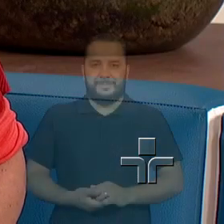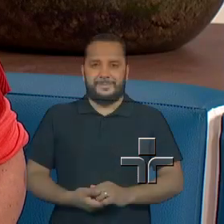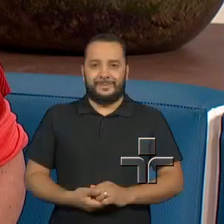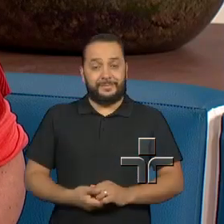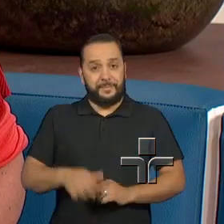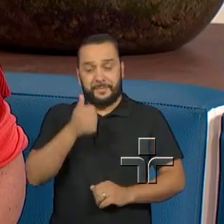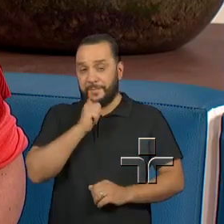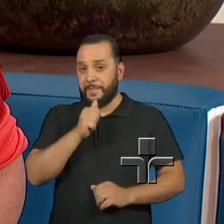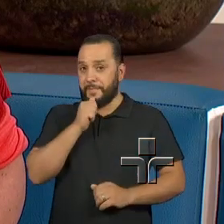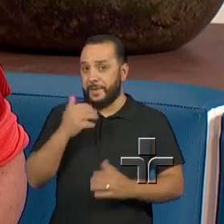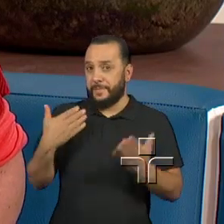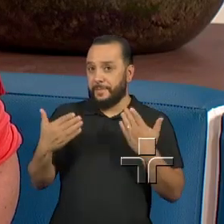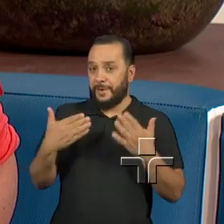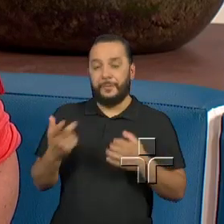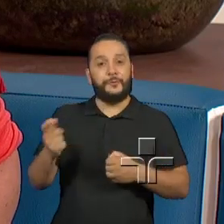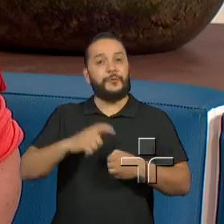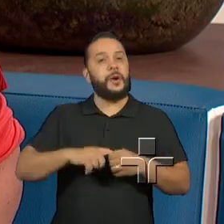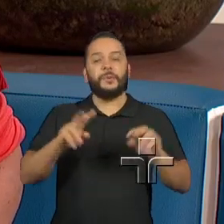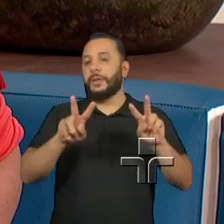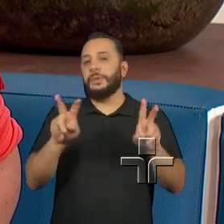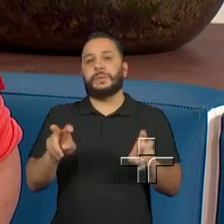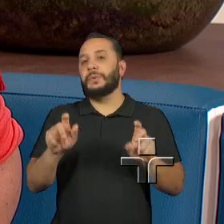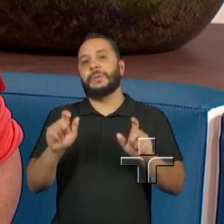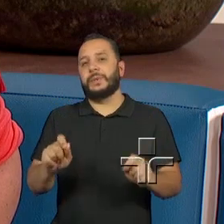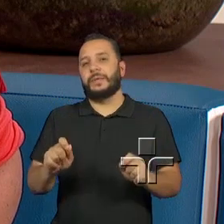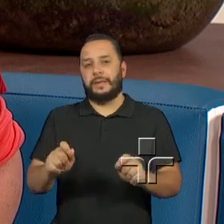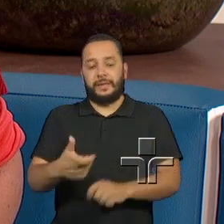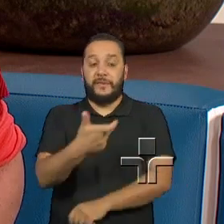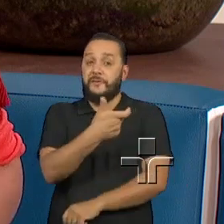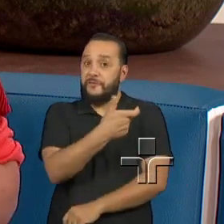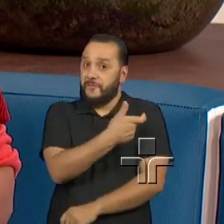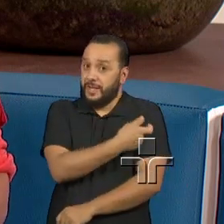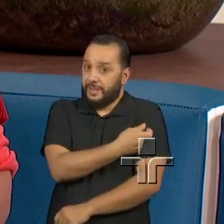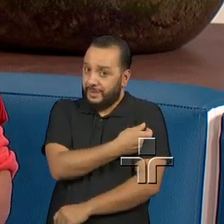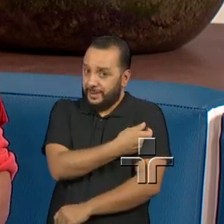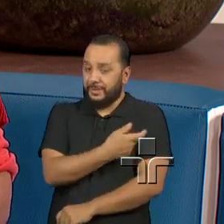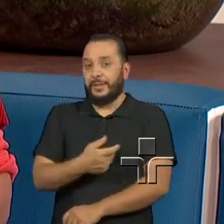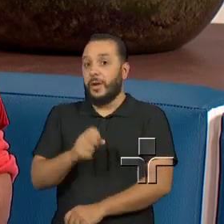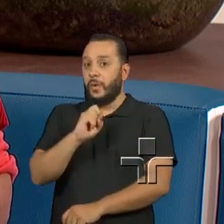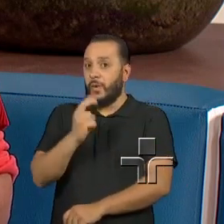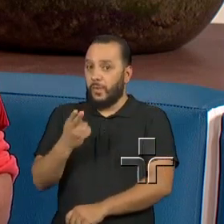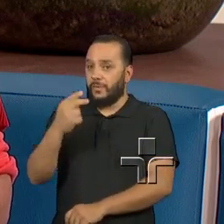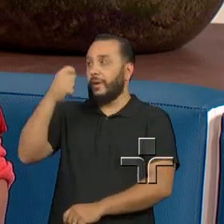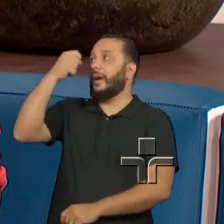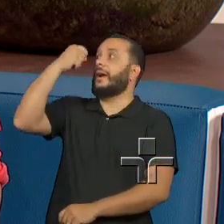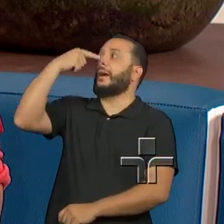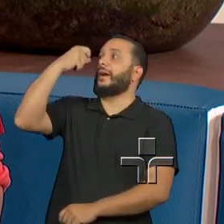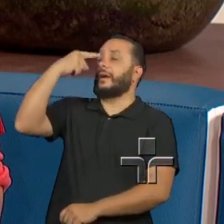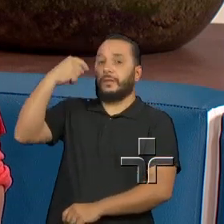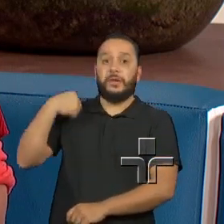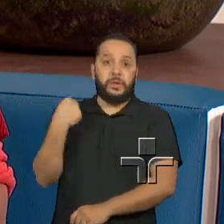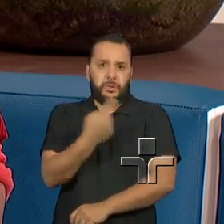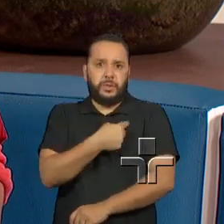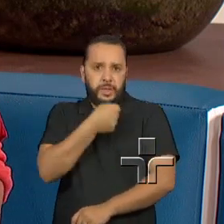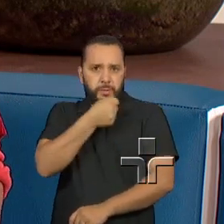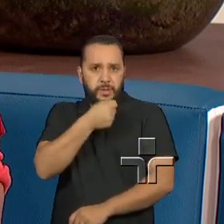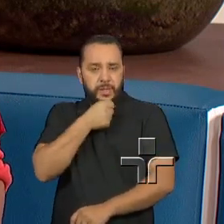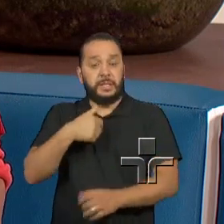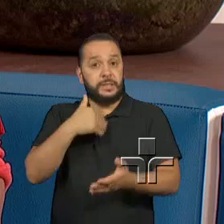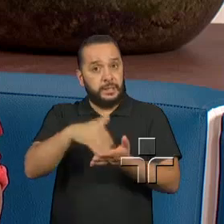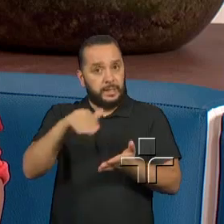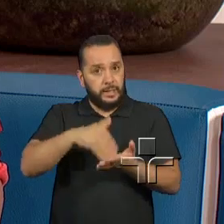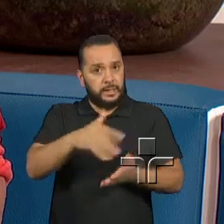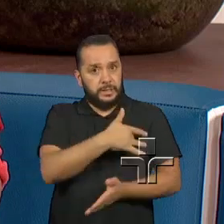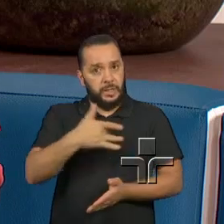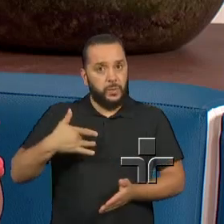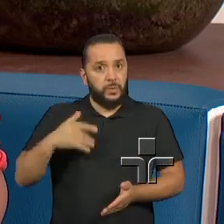O Papo de Mãe está de volta e o assunto é vacinação. A nossa reportagem foi até a Secretaria da Saúde do Estado